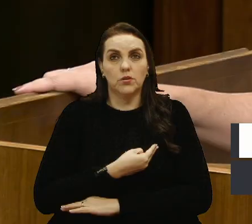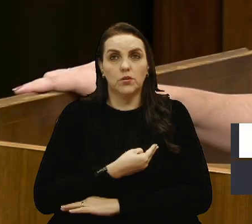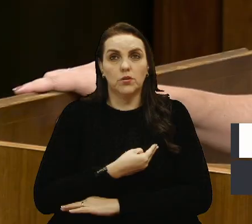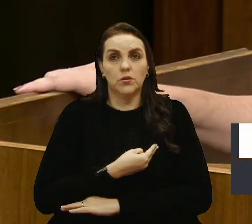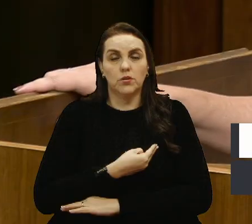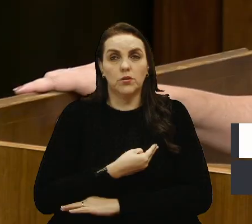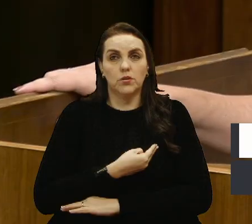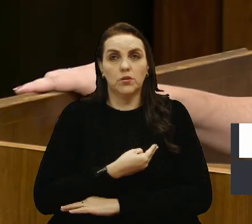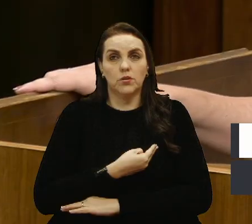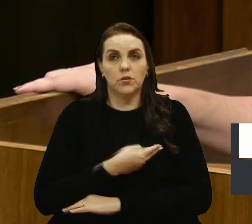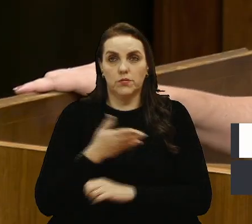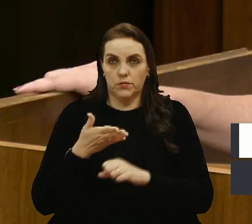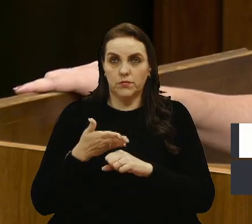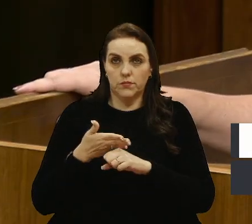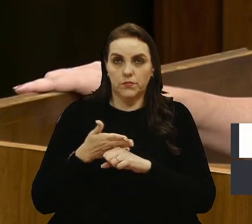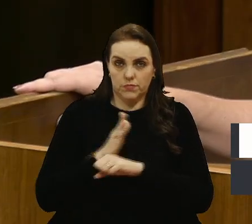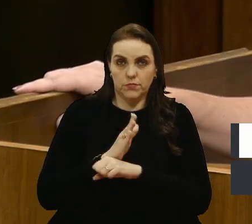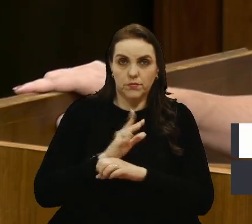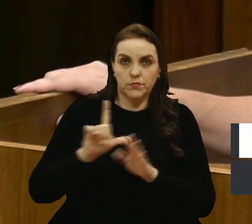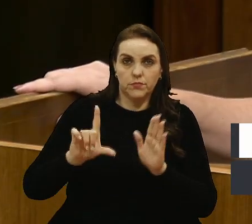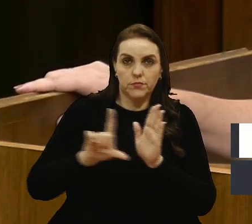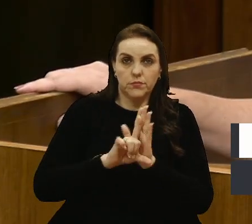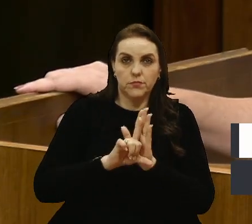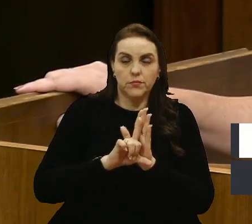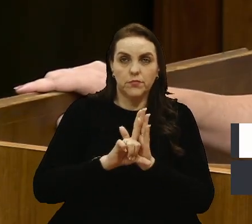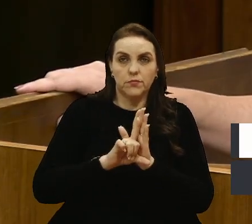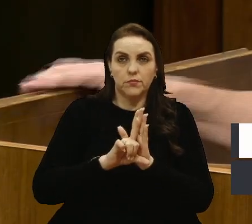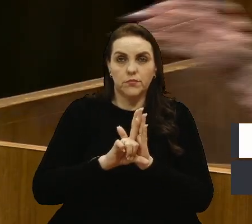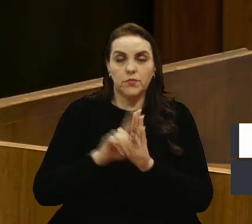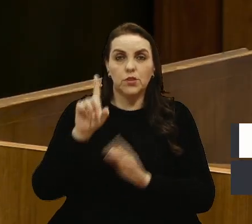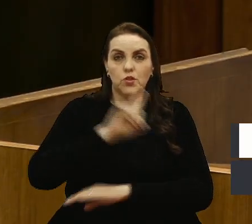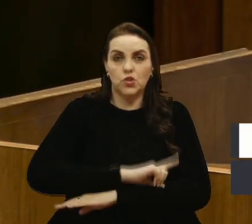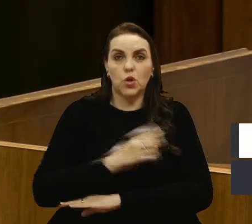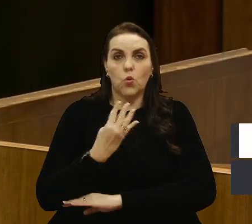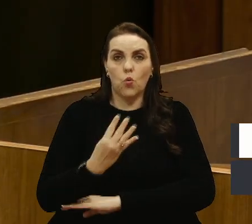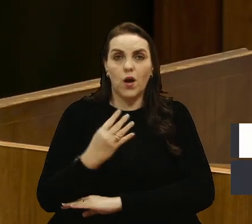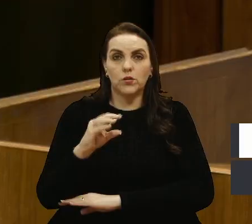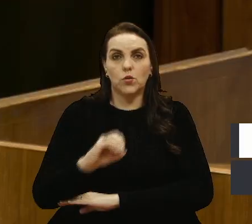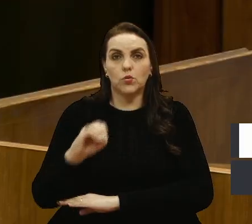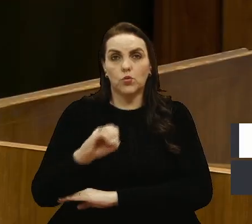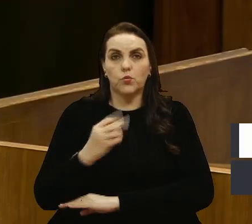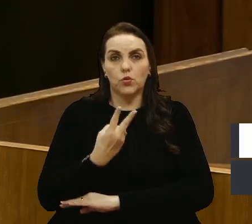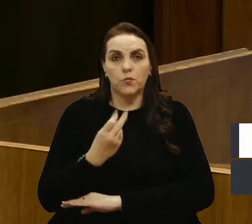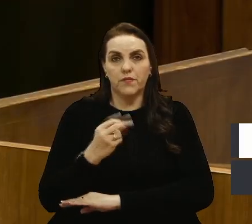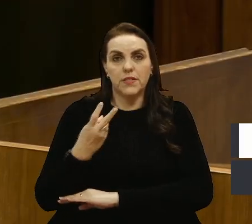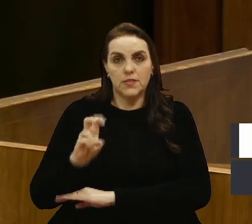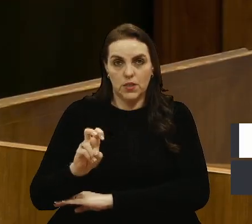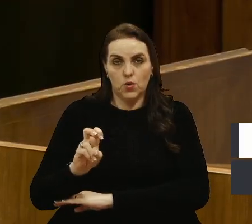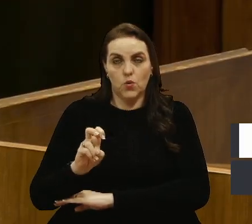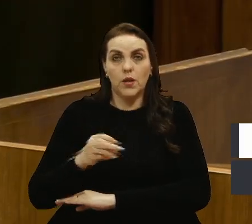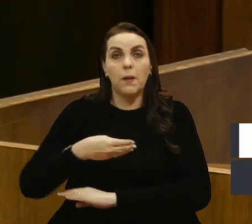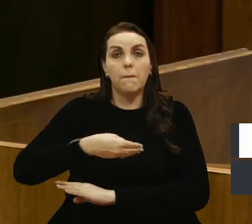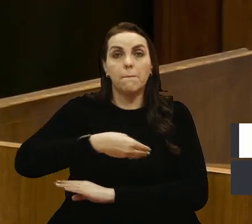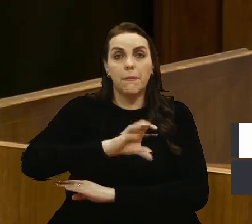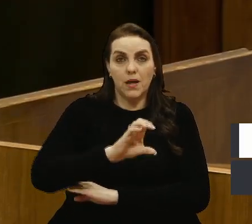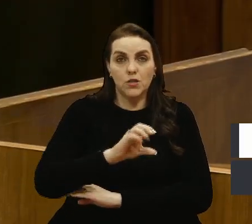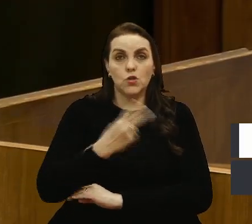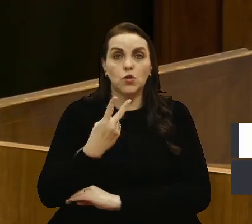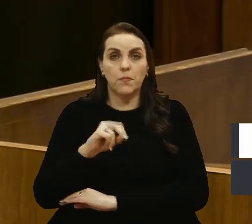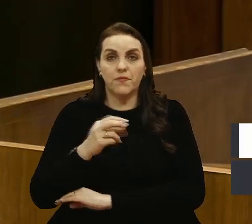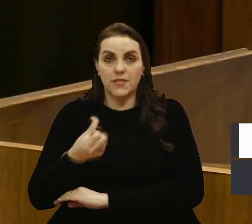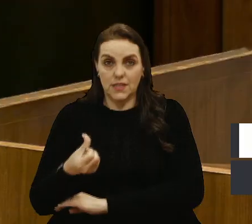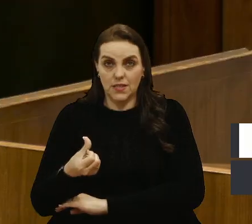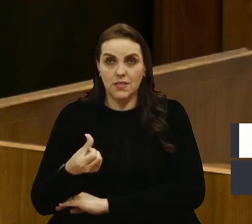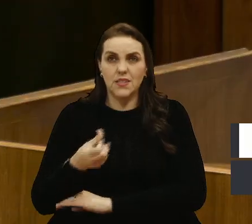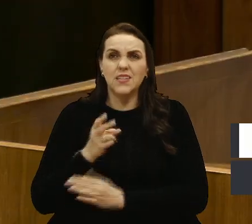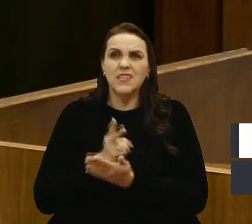teve a sanção da lei, né? Dia 4 de outubro de 2025, e em março de 26,